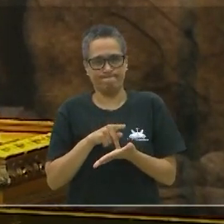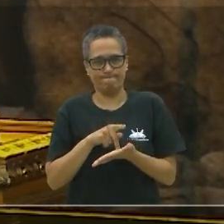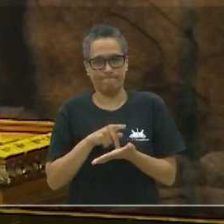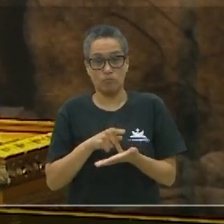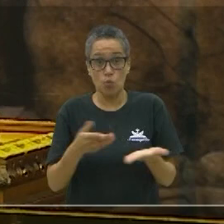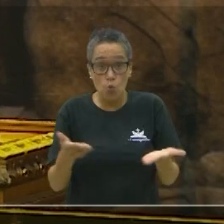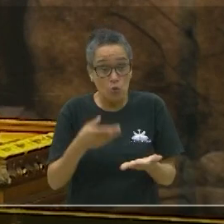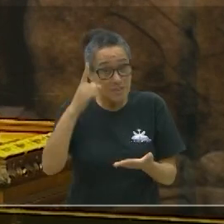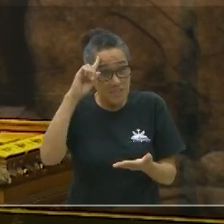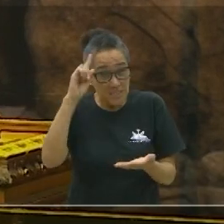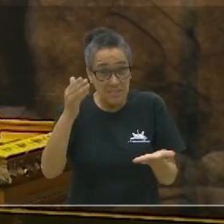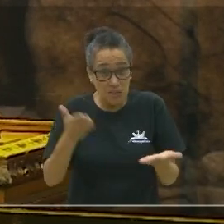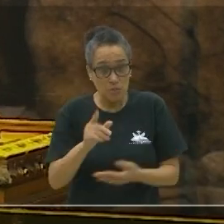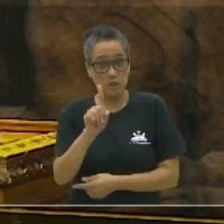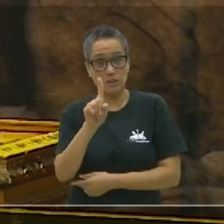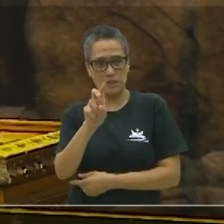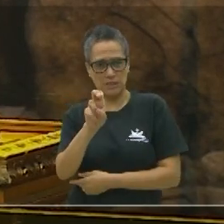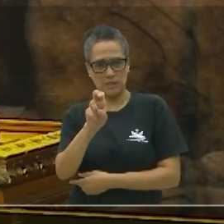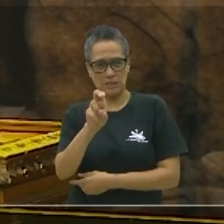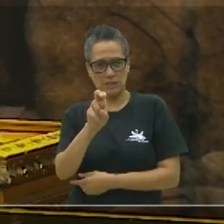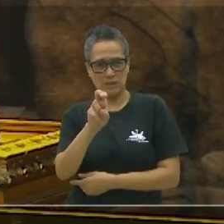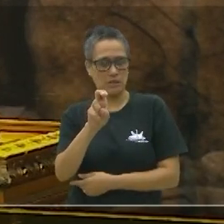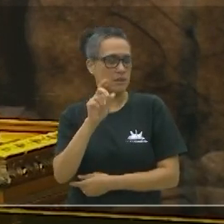neste dia 15 de abril.